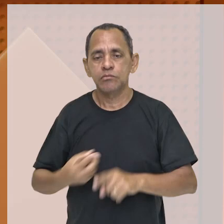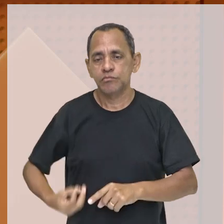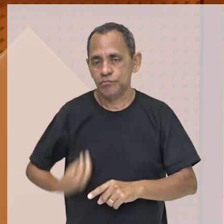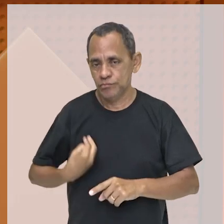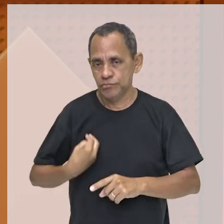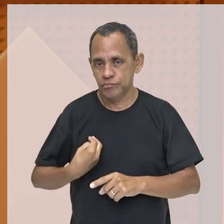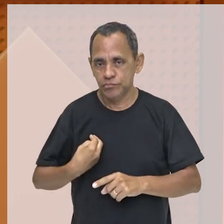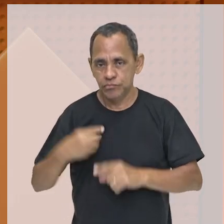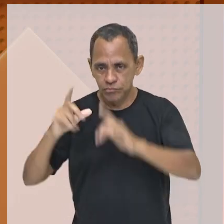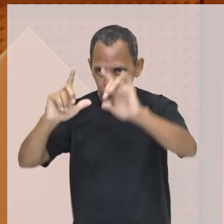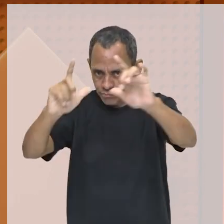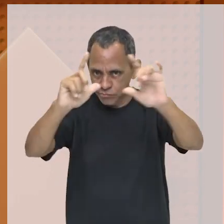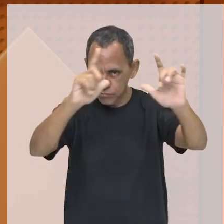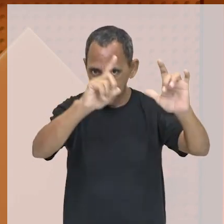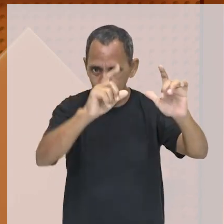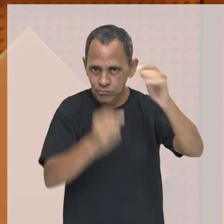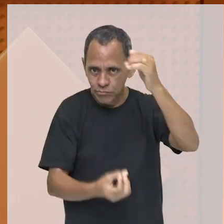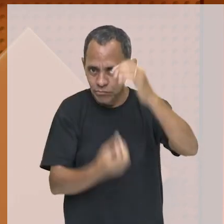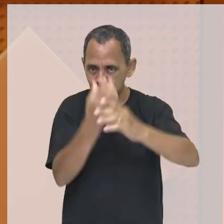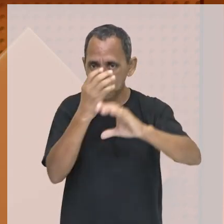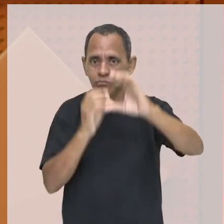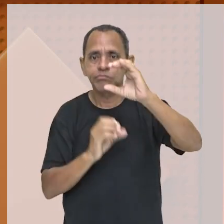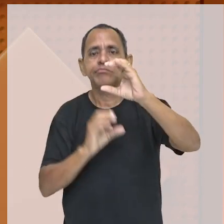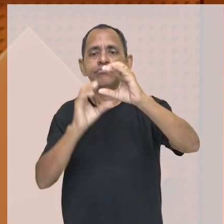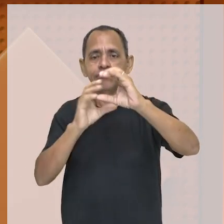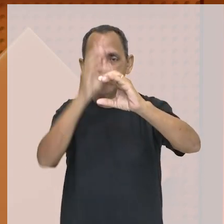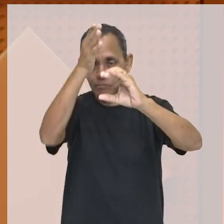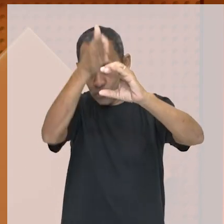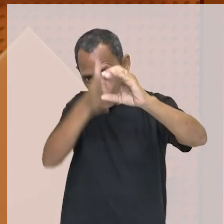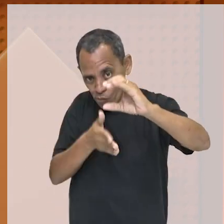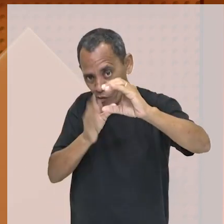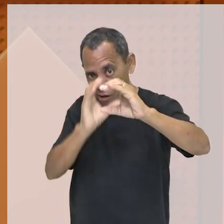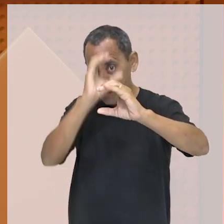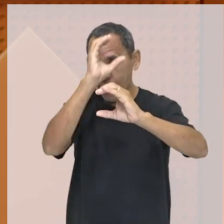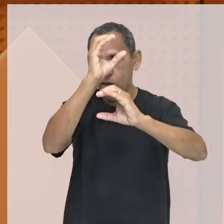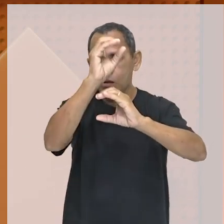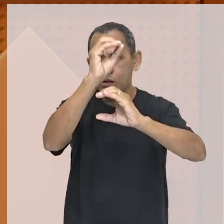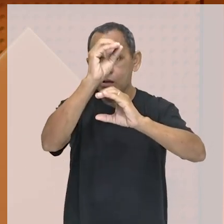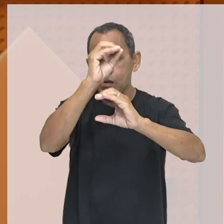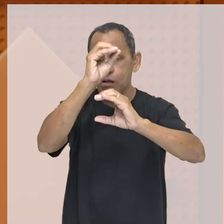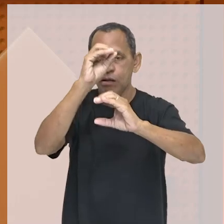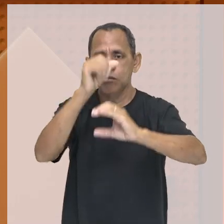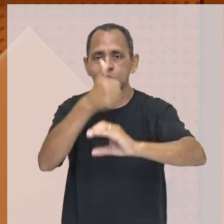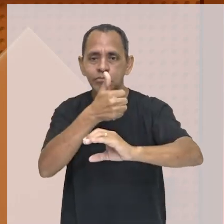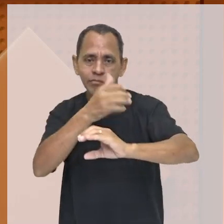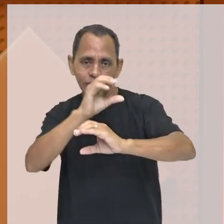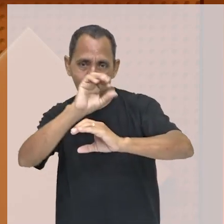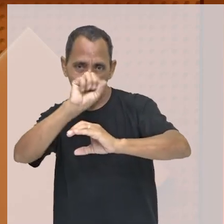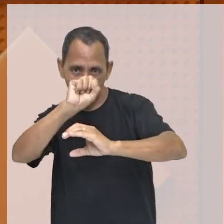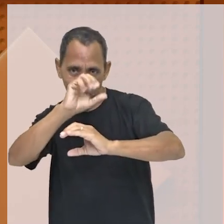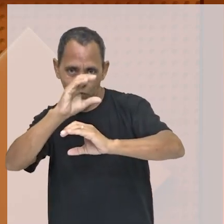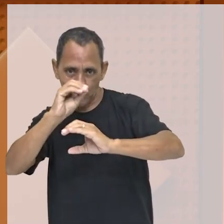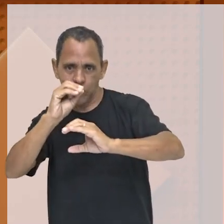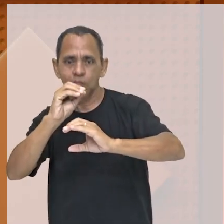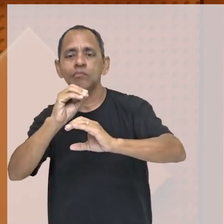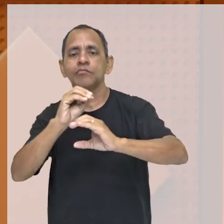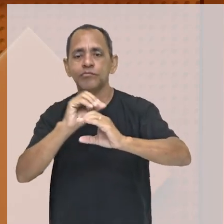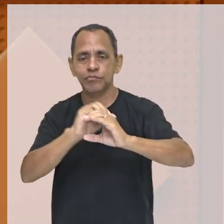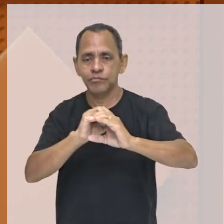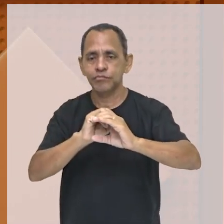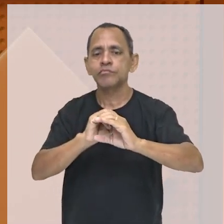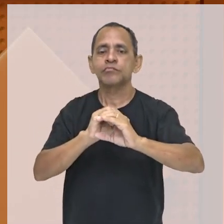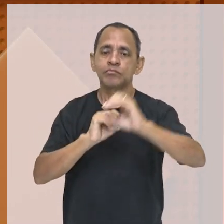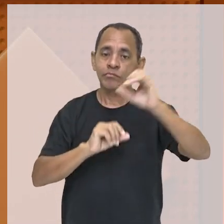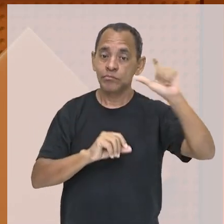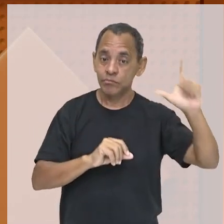e aí eles estabeleceram o zero lá, 180 graus para leste e para oeste, fizeram a divisão aí dos